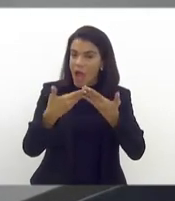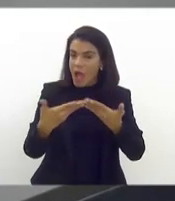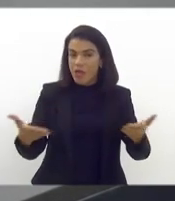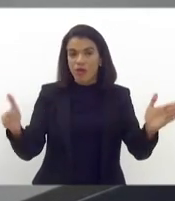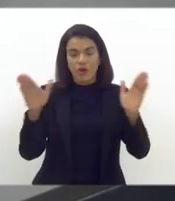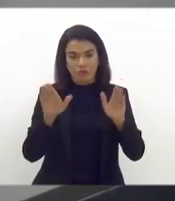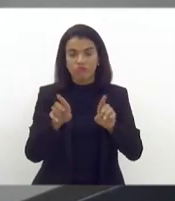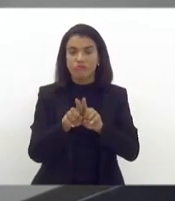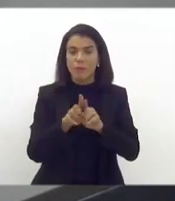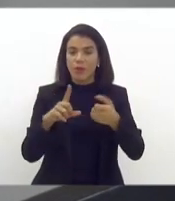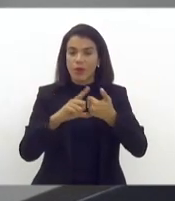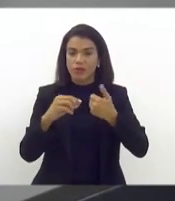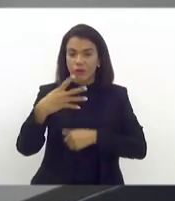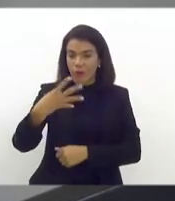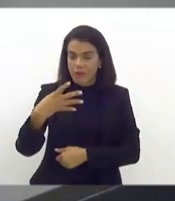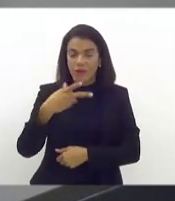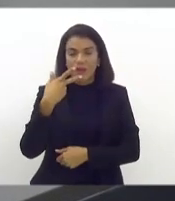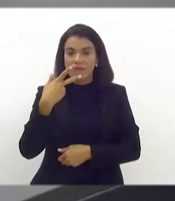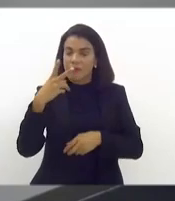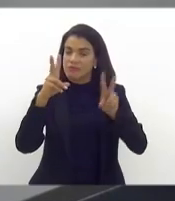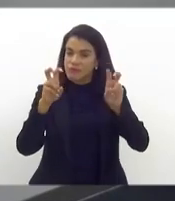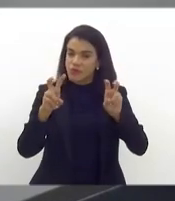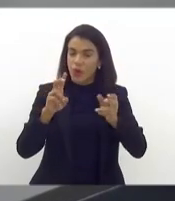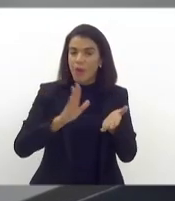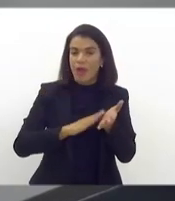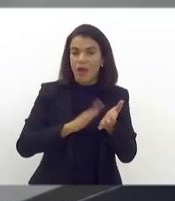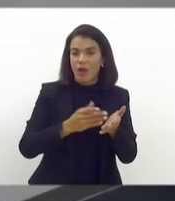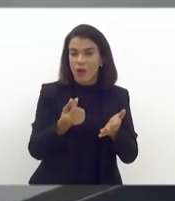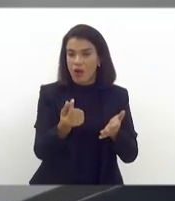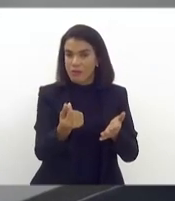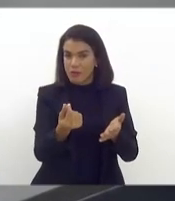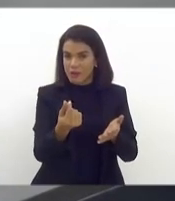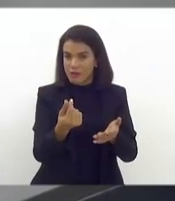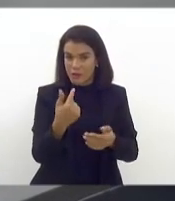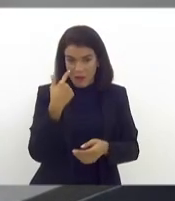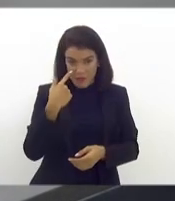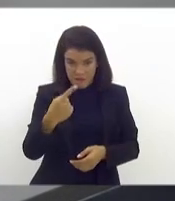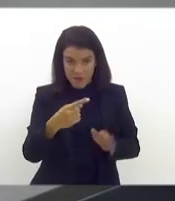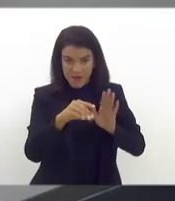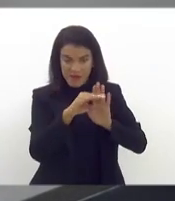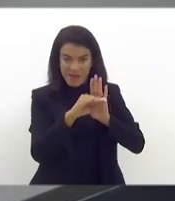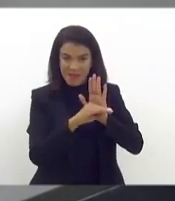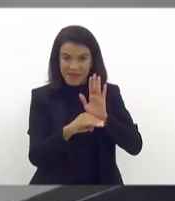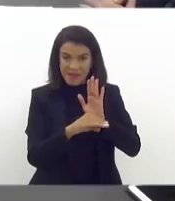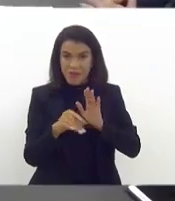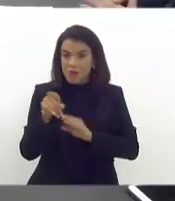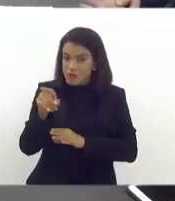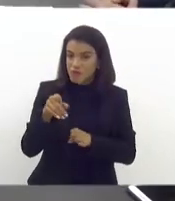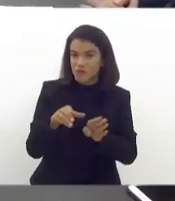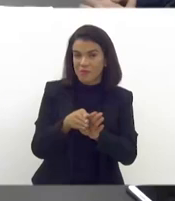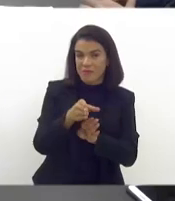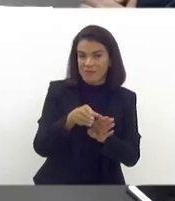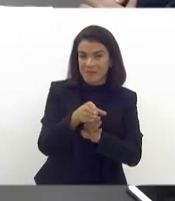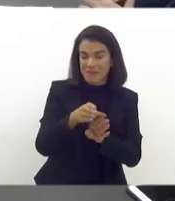momento, mais precisamente no artigo 4º, ele faz menção da questão da cobrança das sacolas. Quando ele veio à pauta, o senhor orientou que